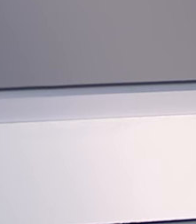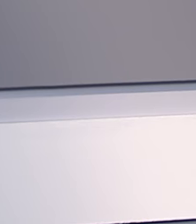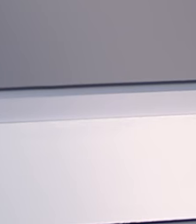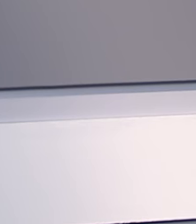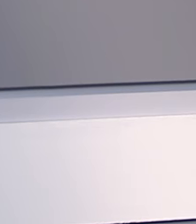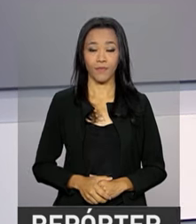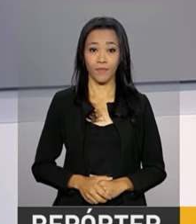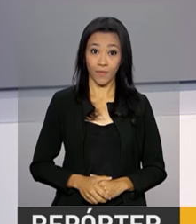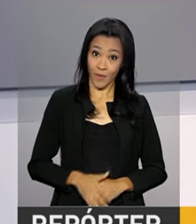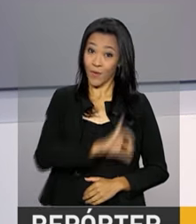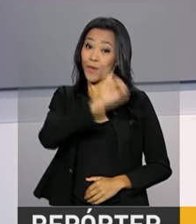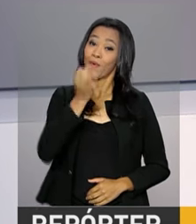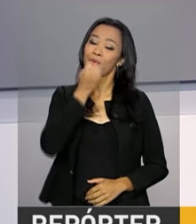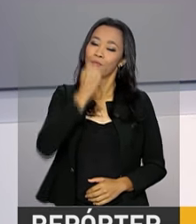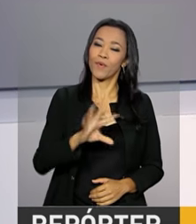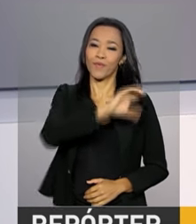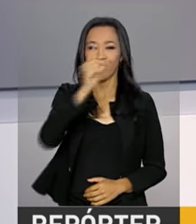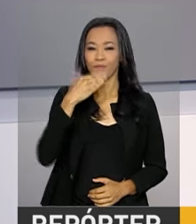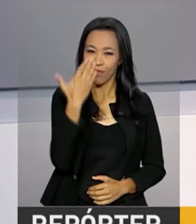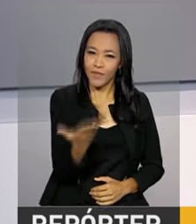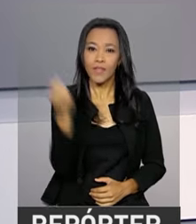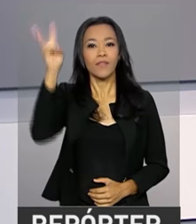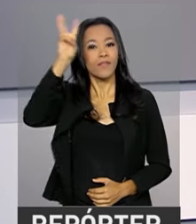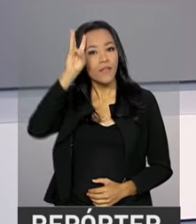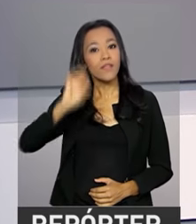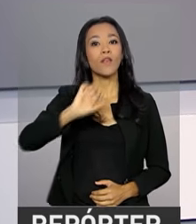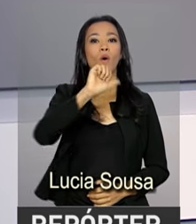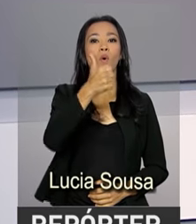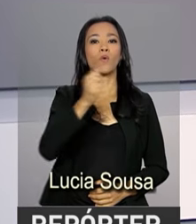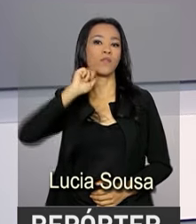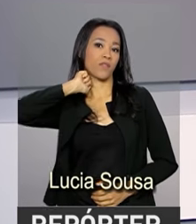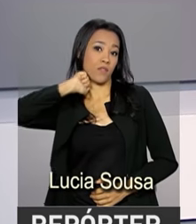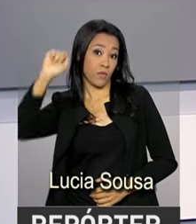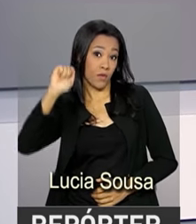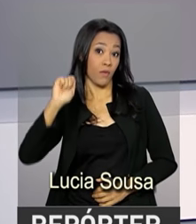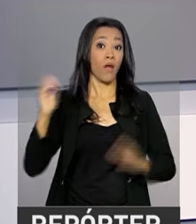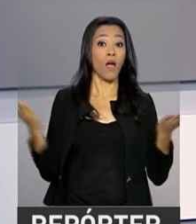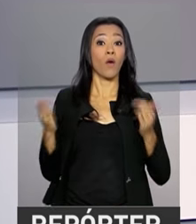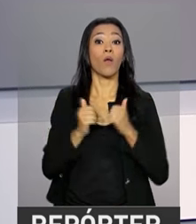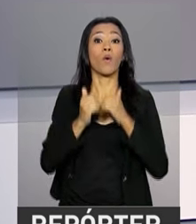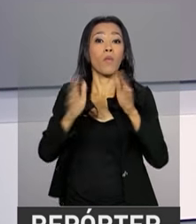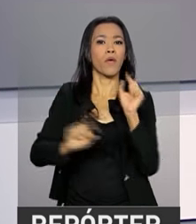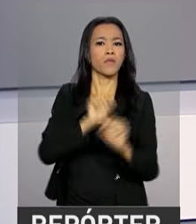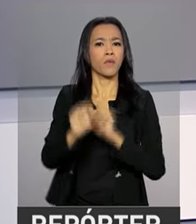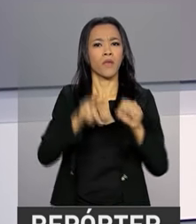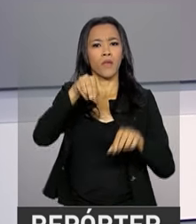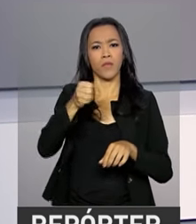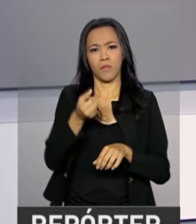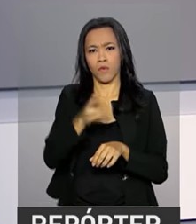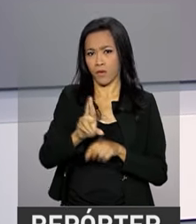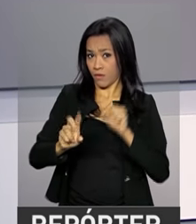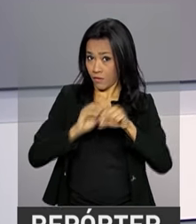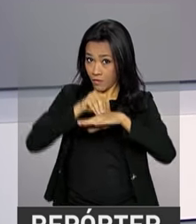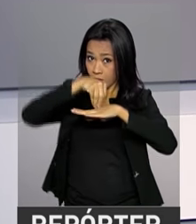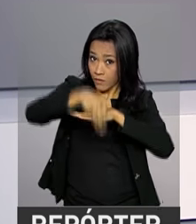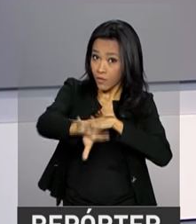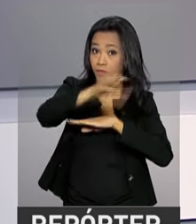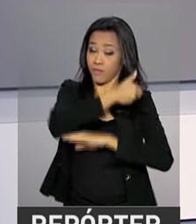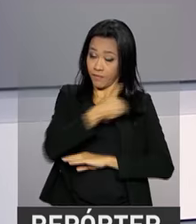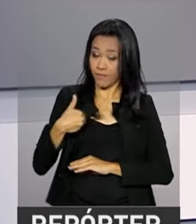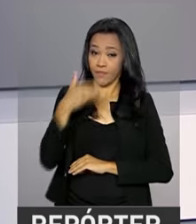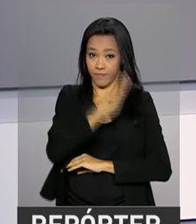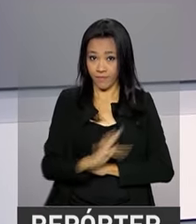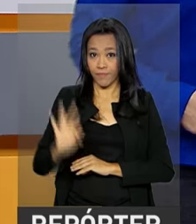olá bom dia pra você terça-feira 11 de abril começa agora o repórter nbr com as notícias do governo